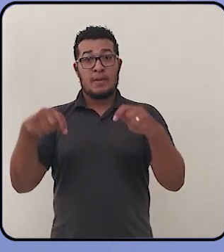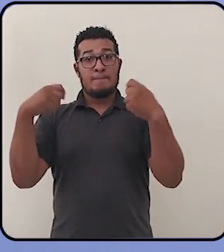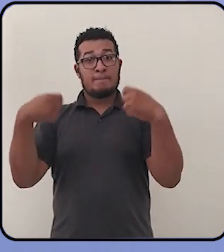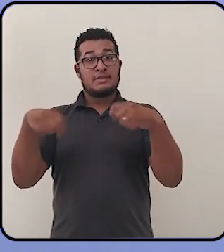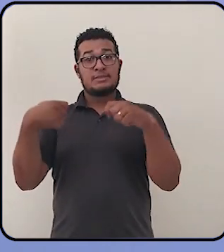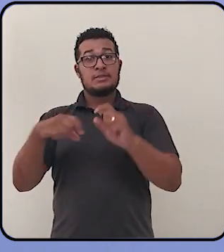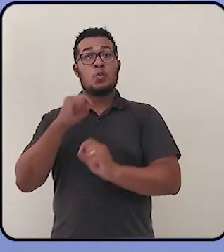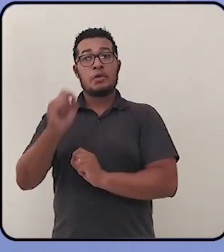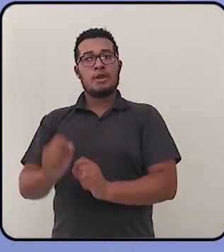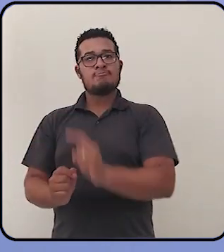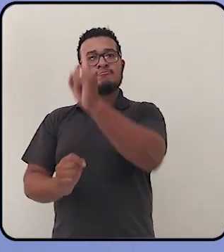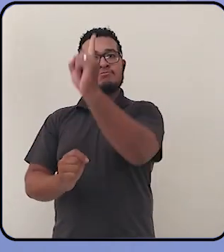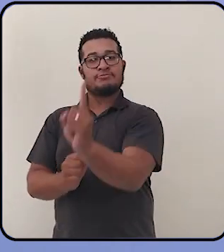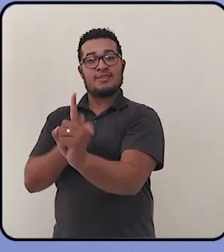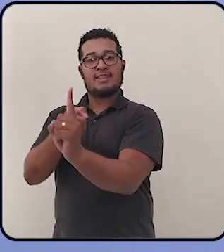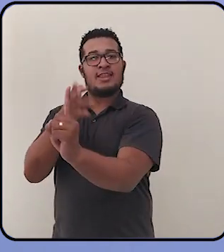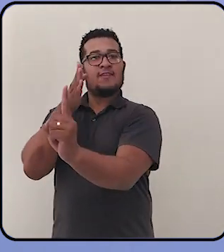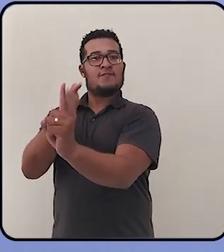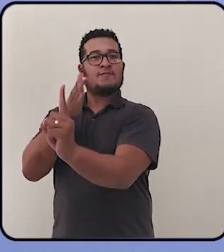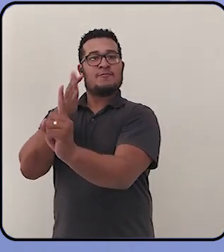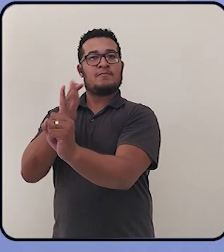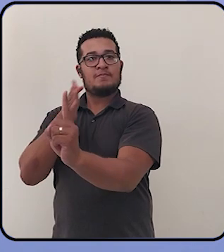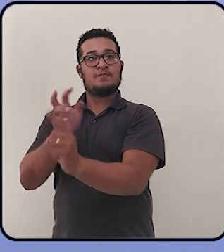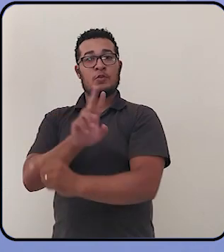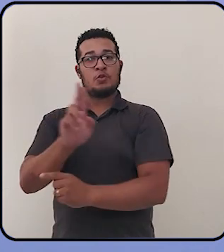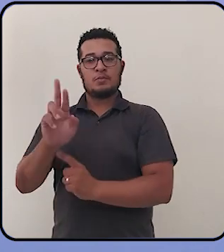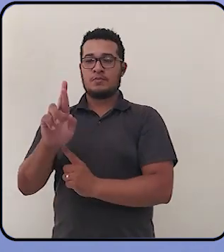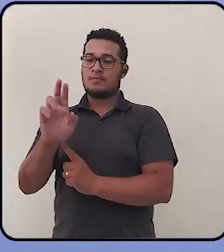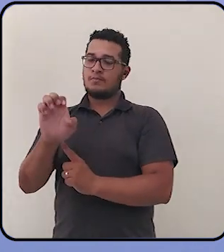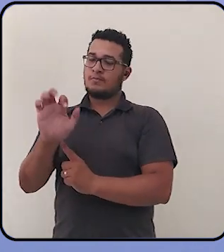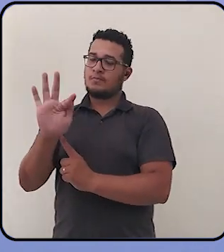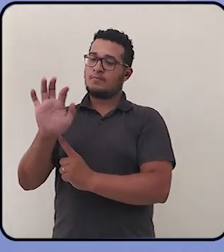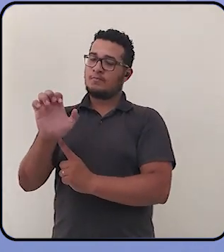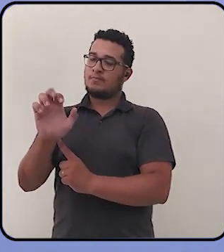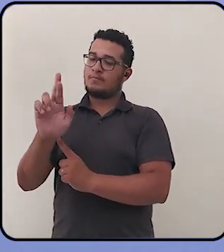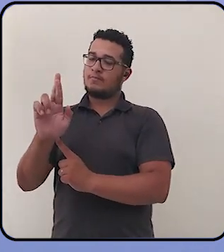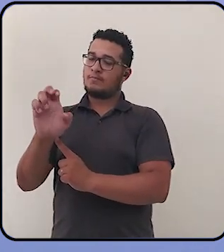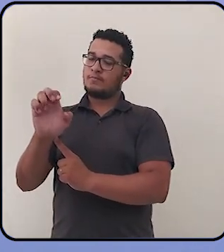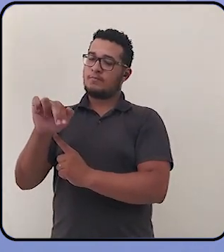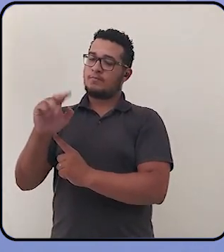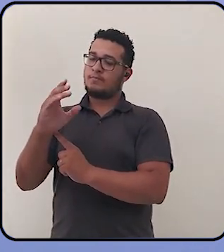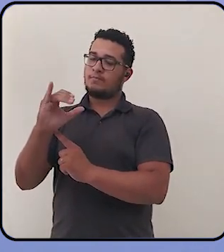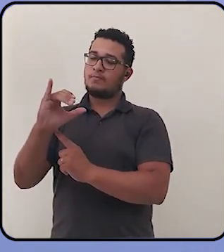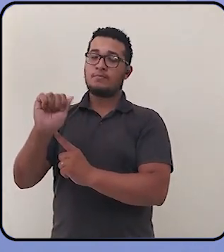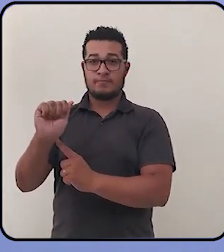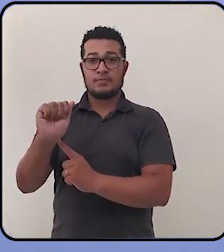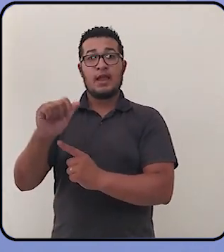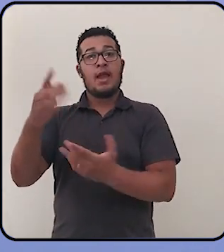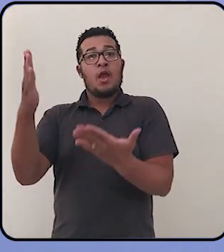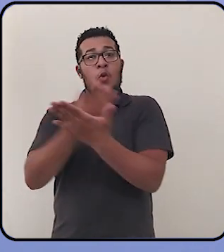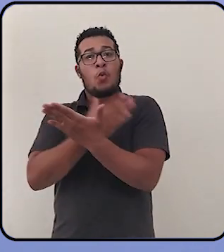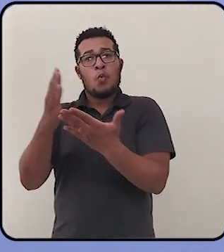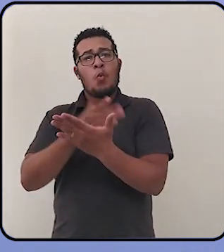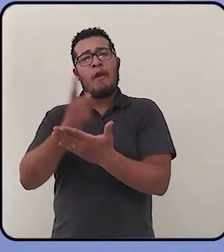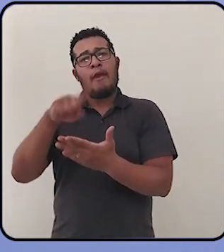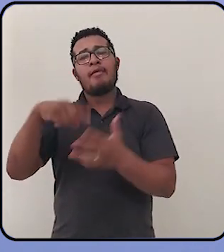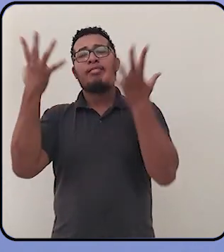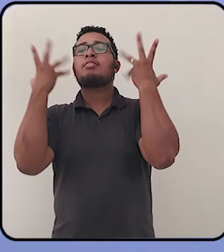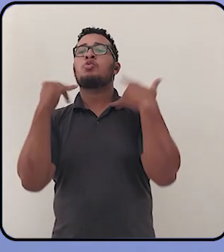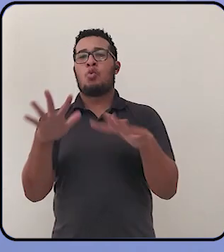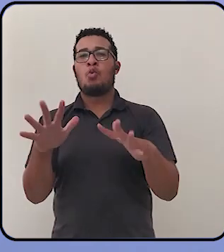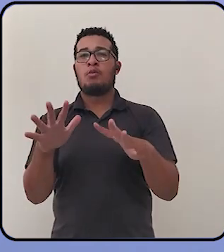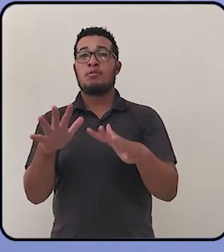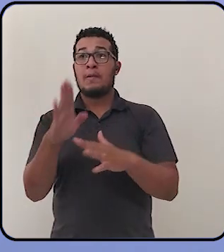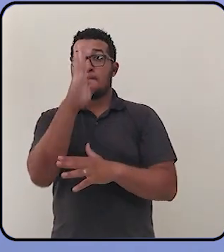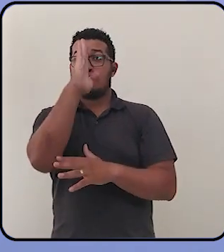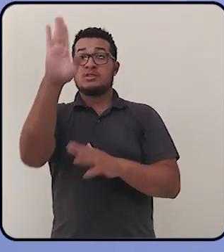de um ponto de referência. Temos alguns pontos de referências naturais. O